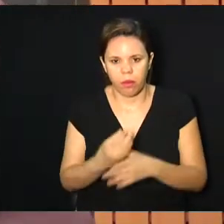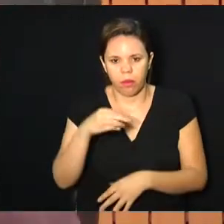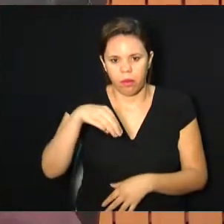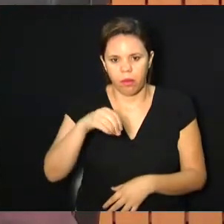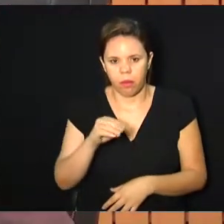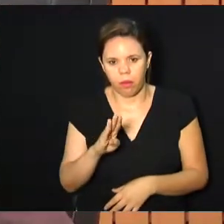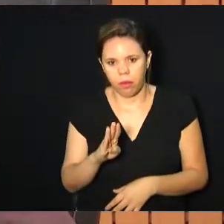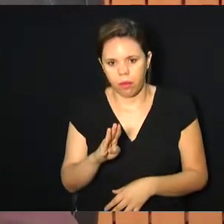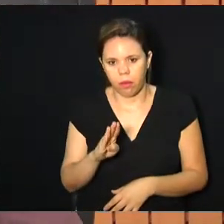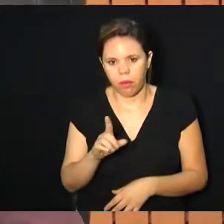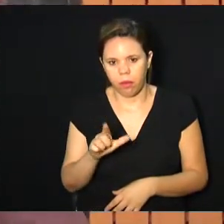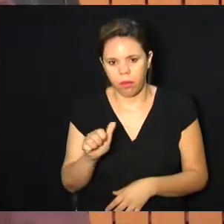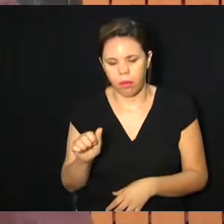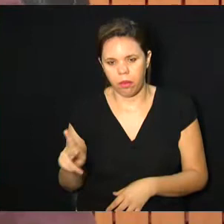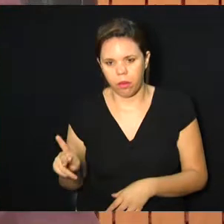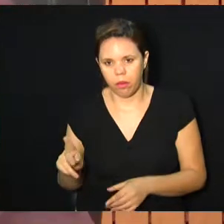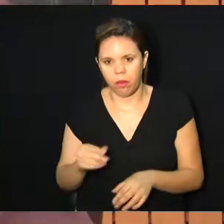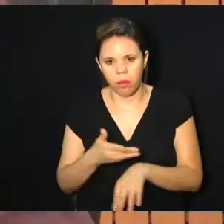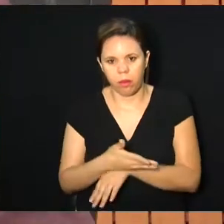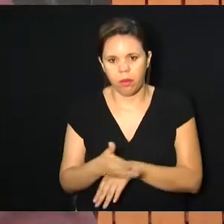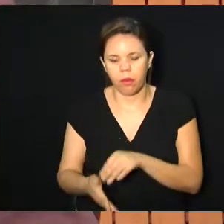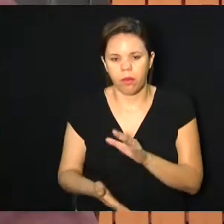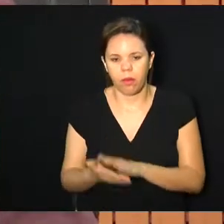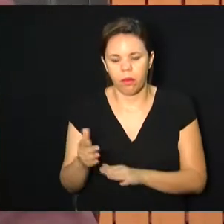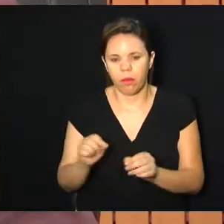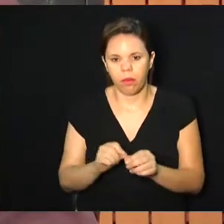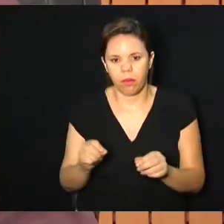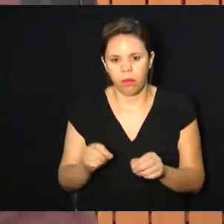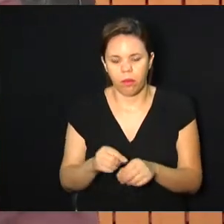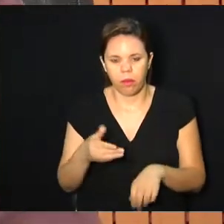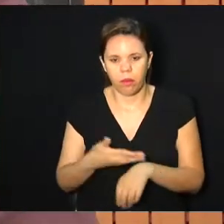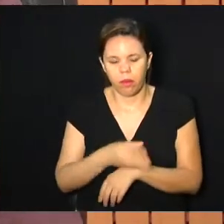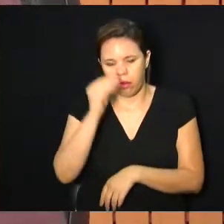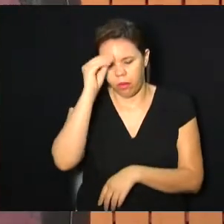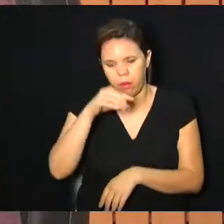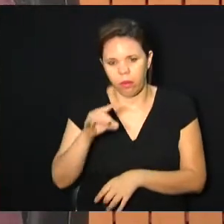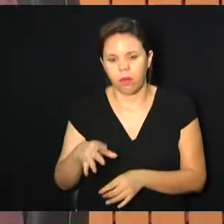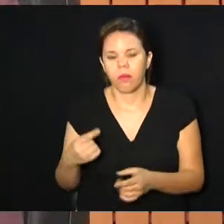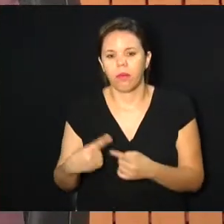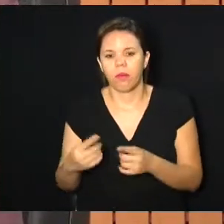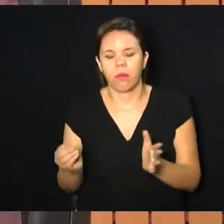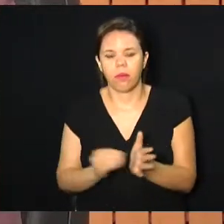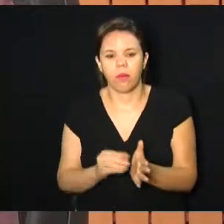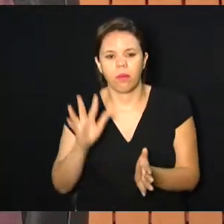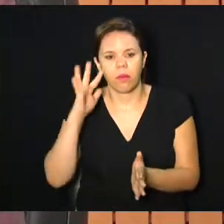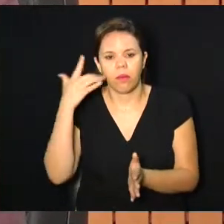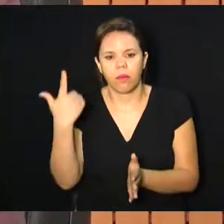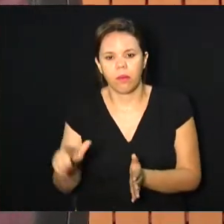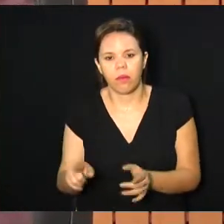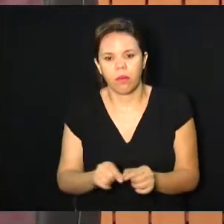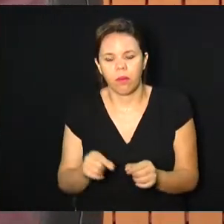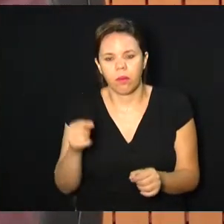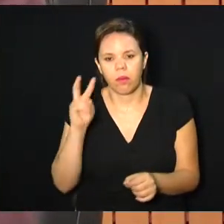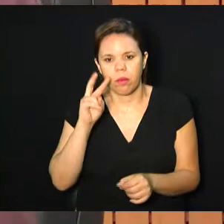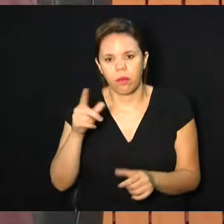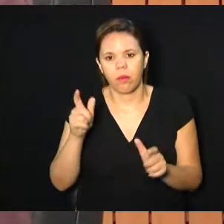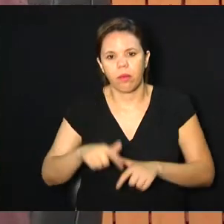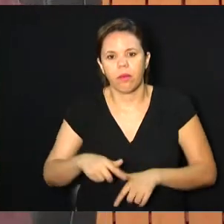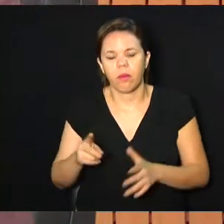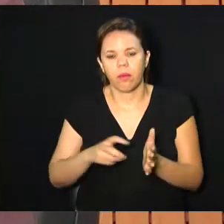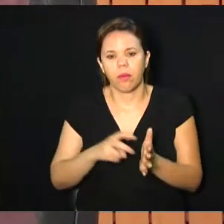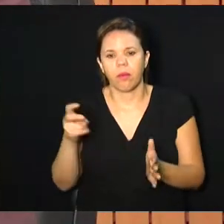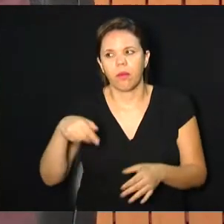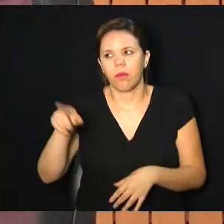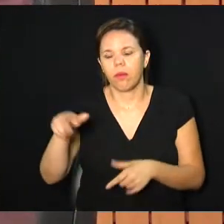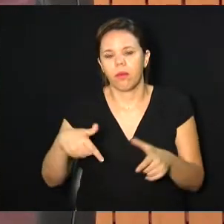assim, você não tem entrada e saída. Aliás, São Paulo até desistiu de colocar entrada e saída, porque a SP Trans achou uma outra solução. Você vê onde que a pessoa passou de manhã para